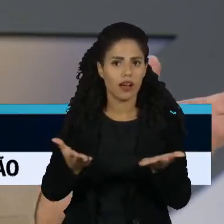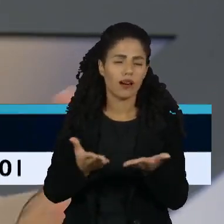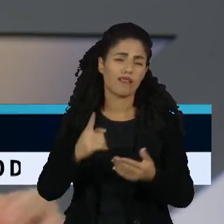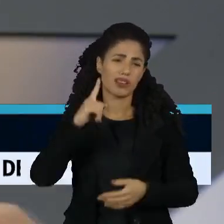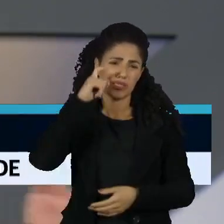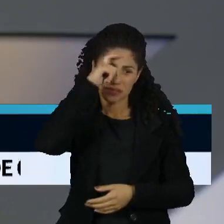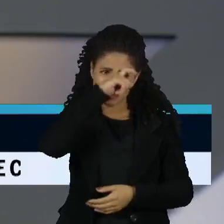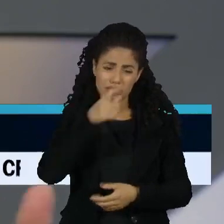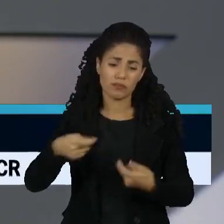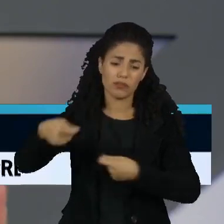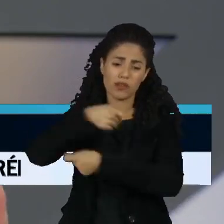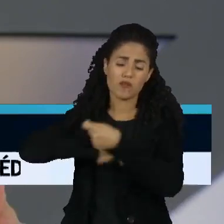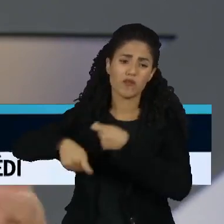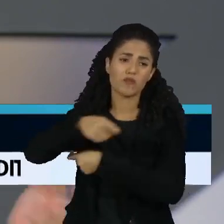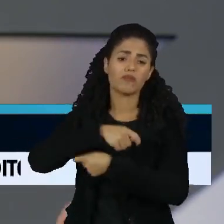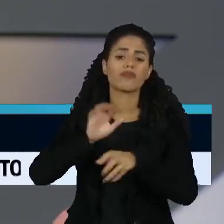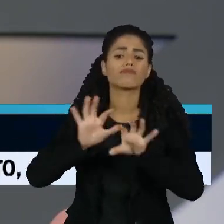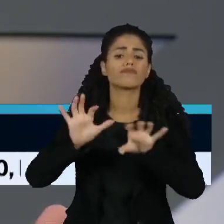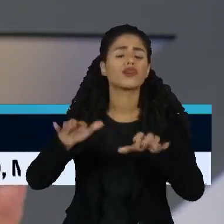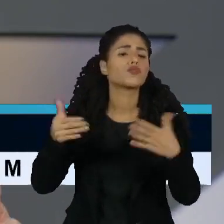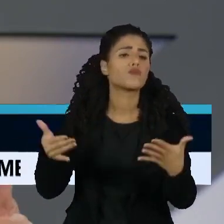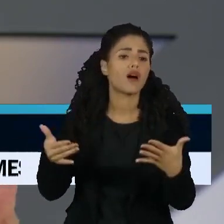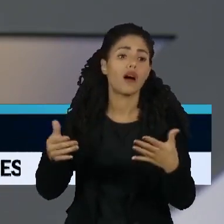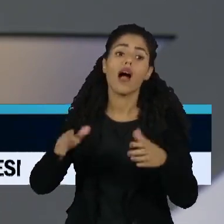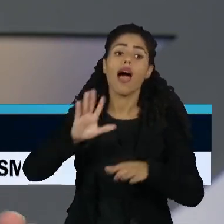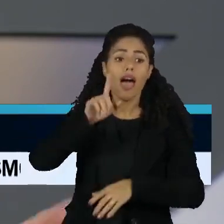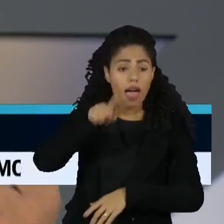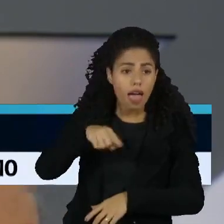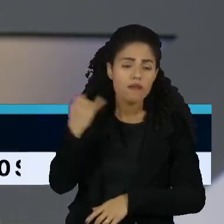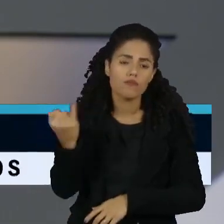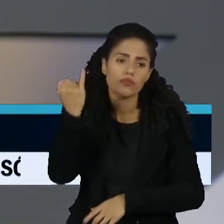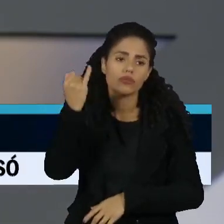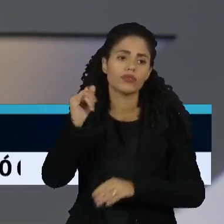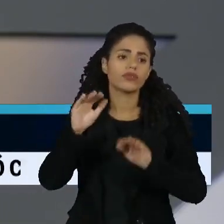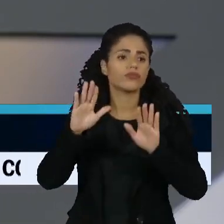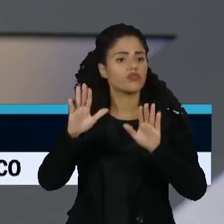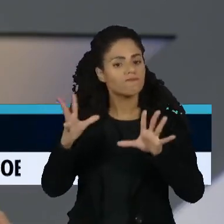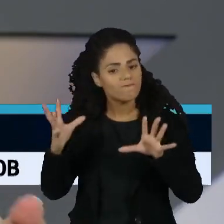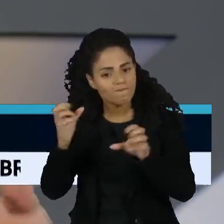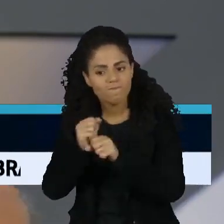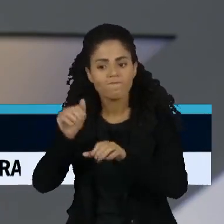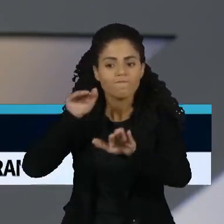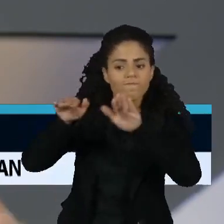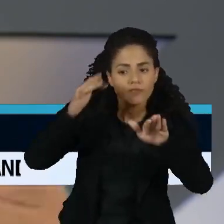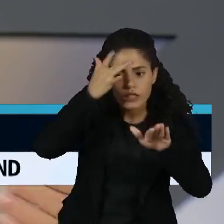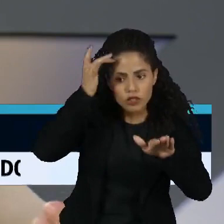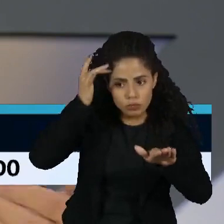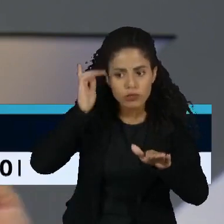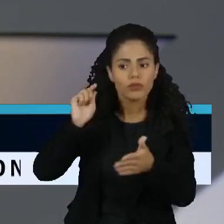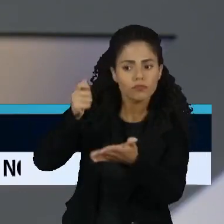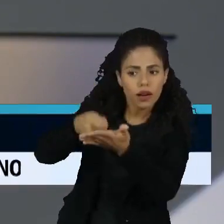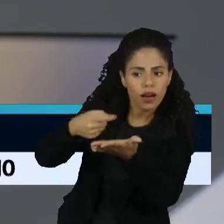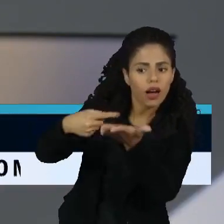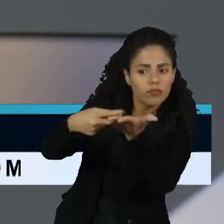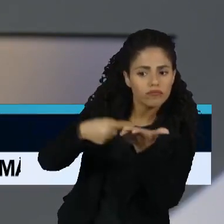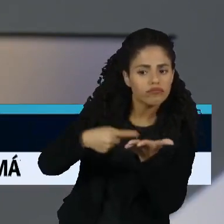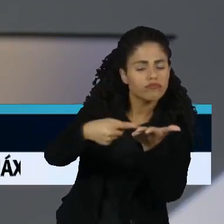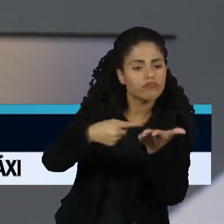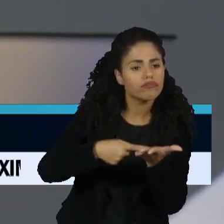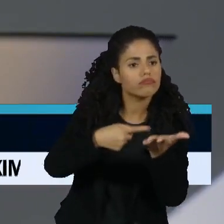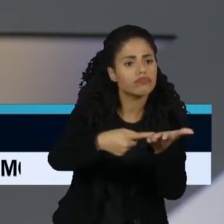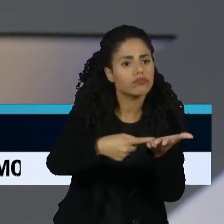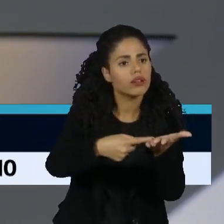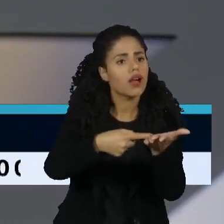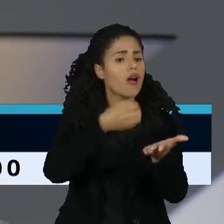economia Você perguntava Qual o efeito pra economia é muito importante porque o resgate dessas pessoas a sua cidadania a sua capacidade de